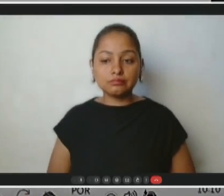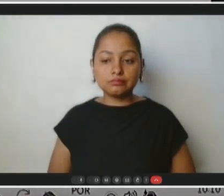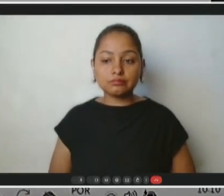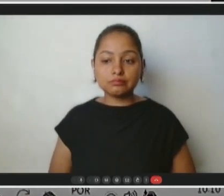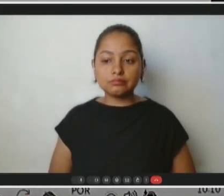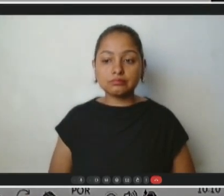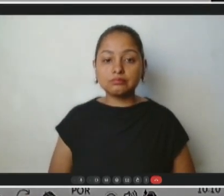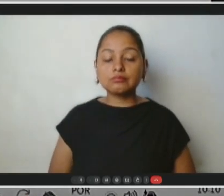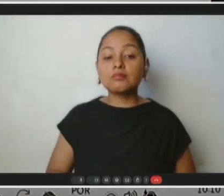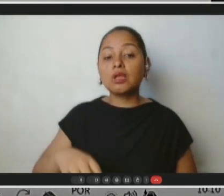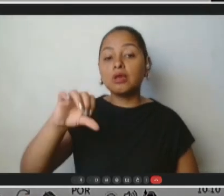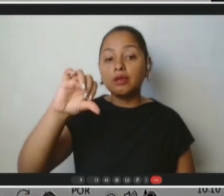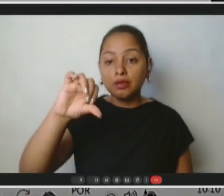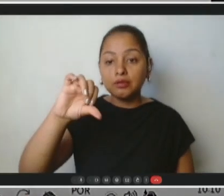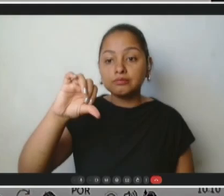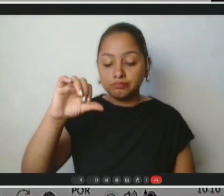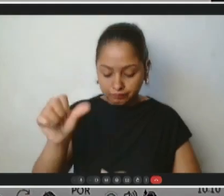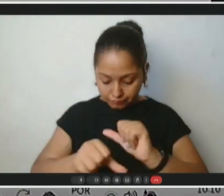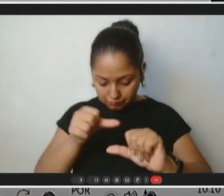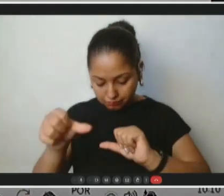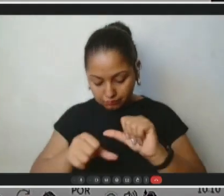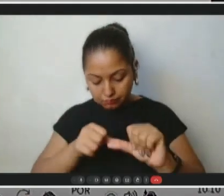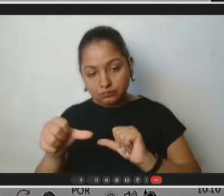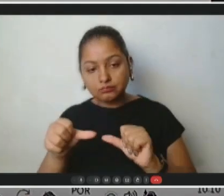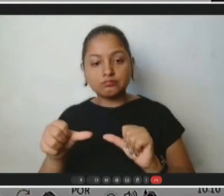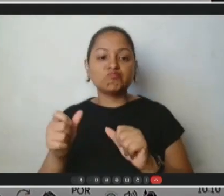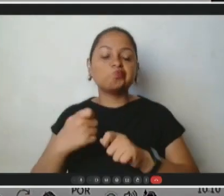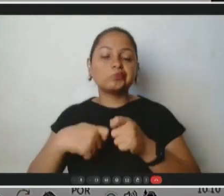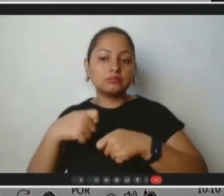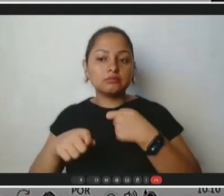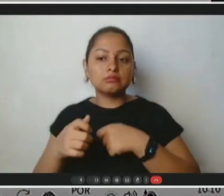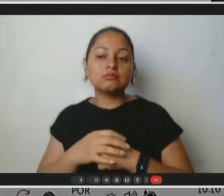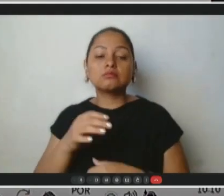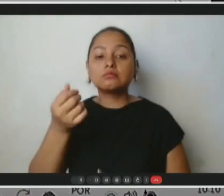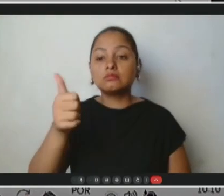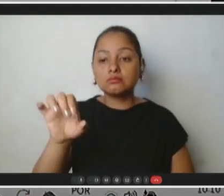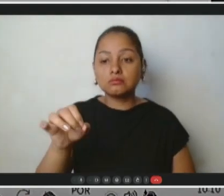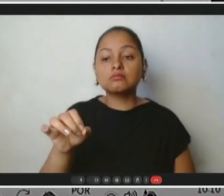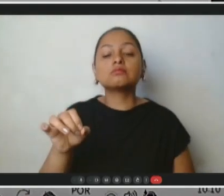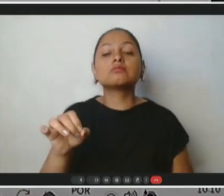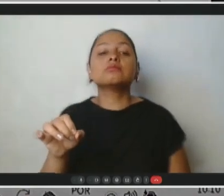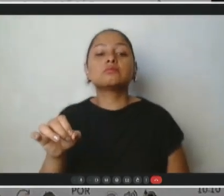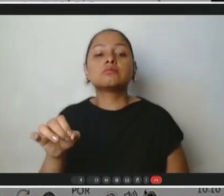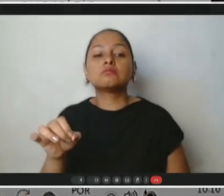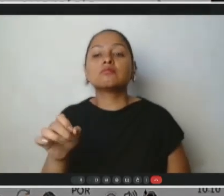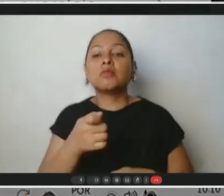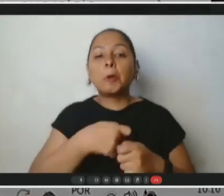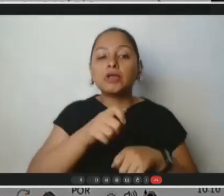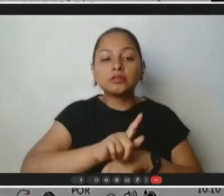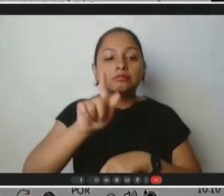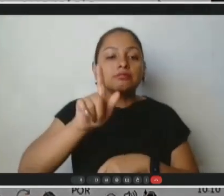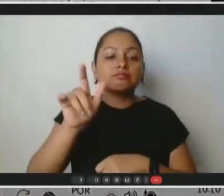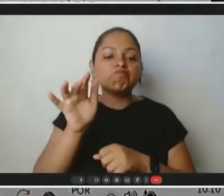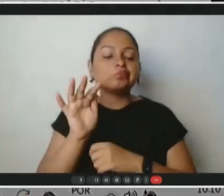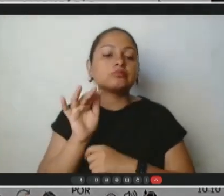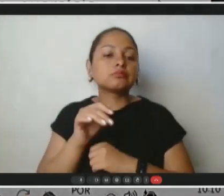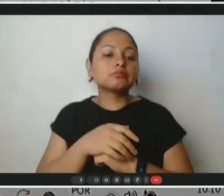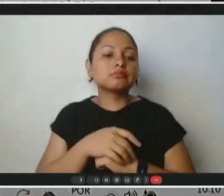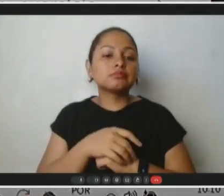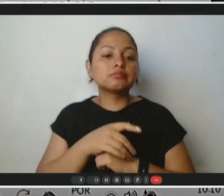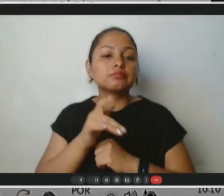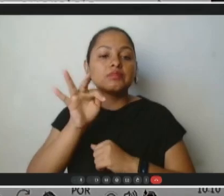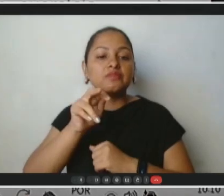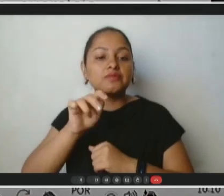Nono, alterações orçamentárias. 10º, gestão fiscal. E 11º, disposições